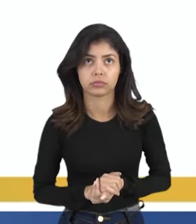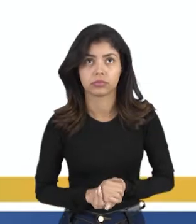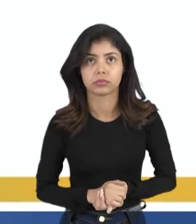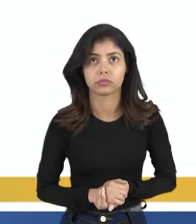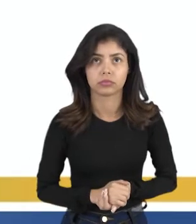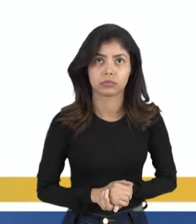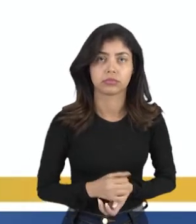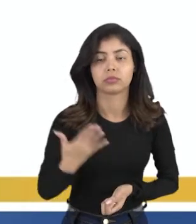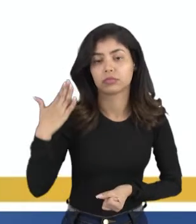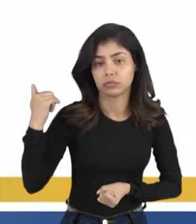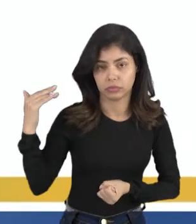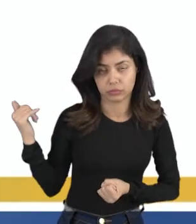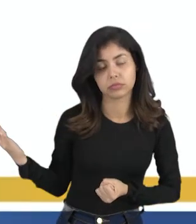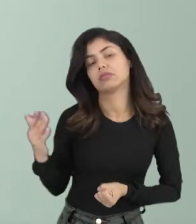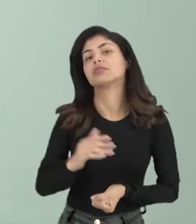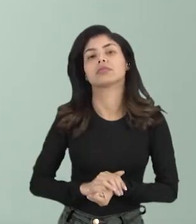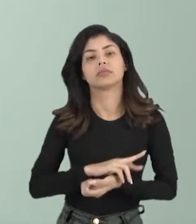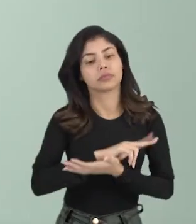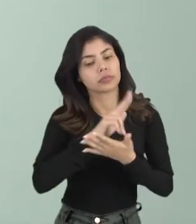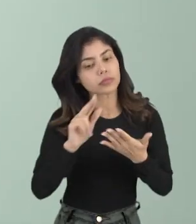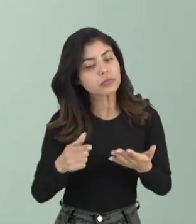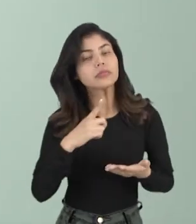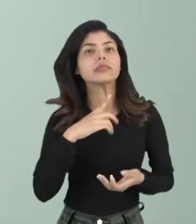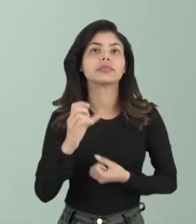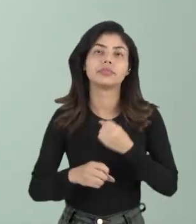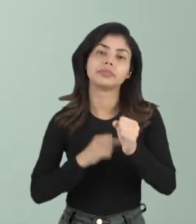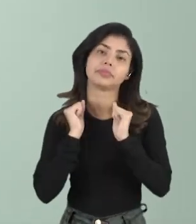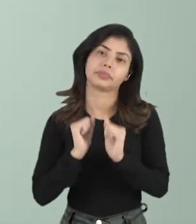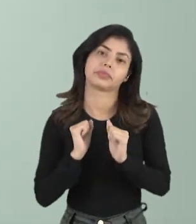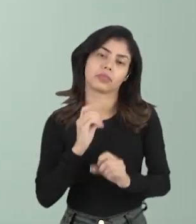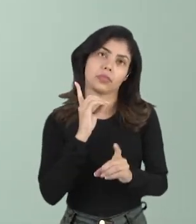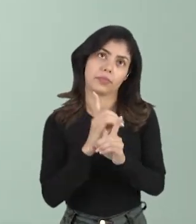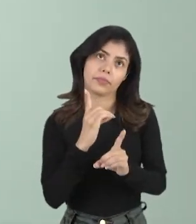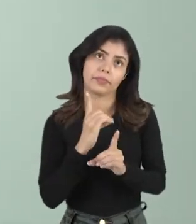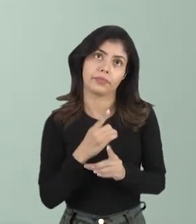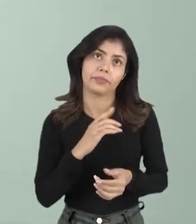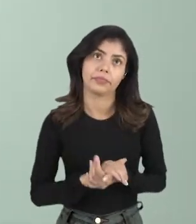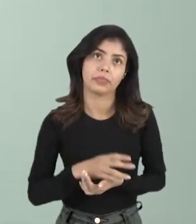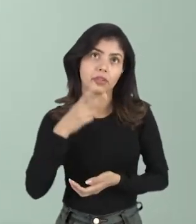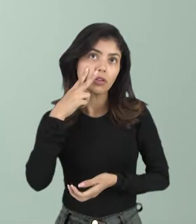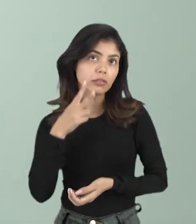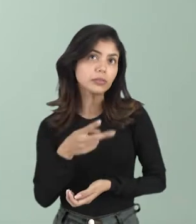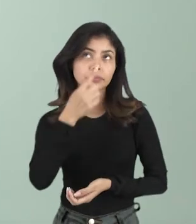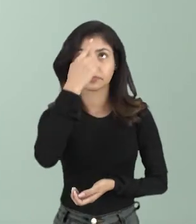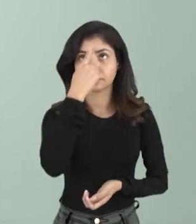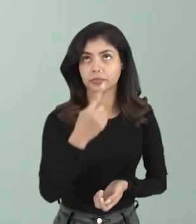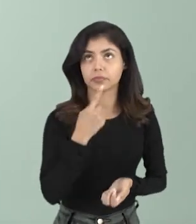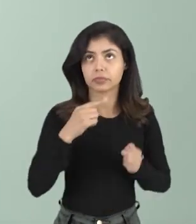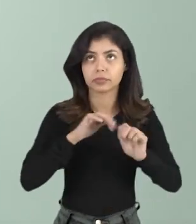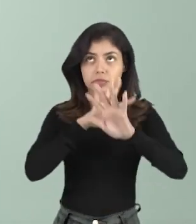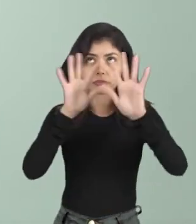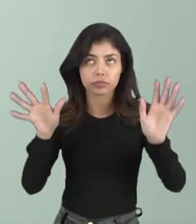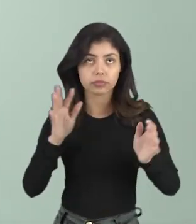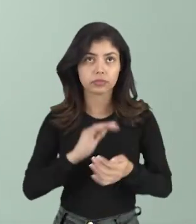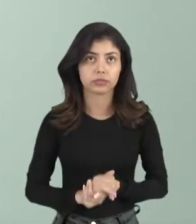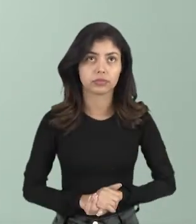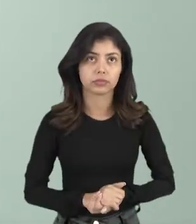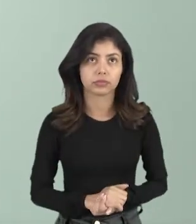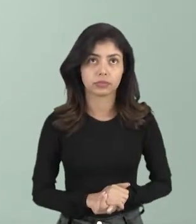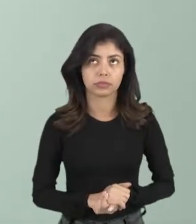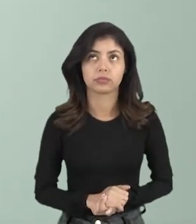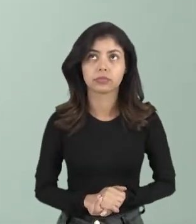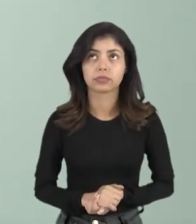gente, ela é muito famosa. Vários sites você pode encontrar ela. E aí você vê a imagem claramente da mãe, né,